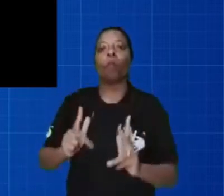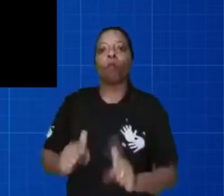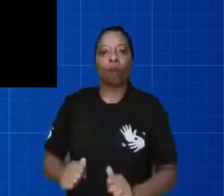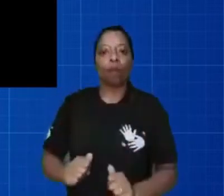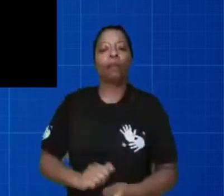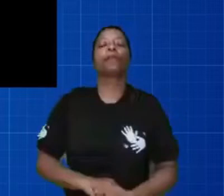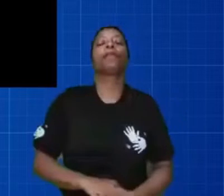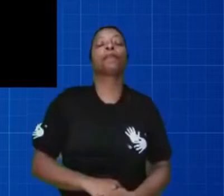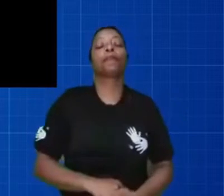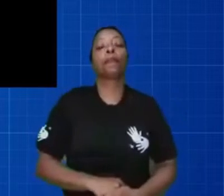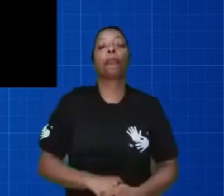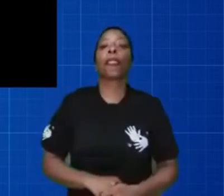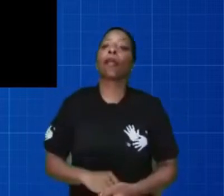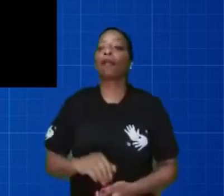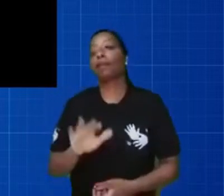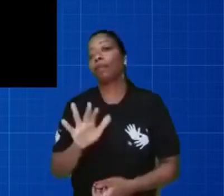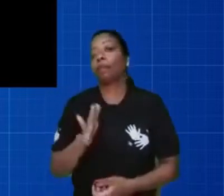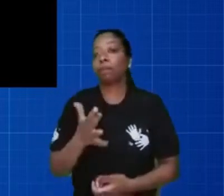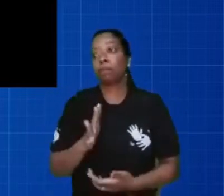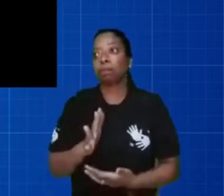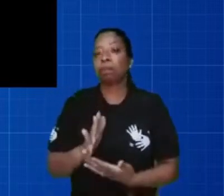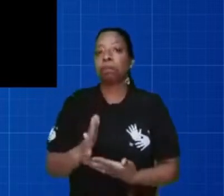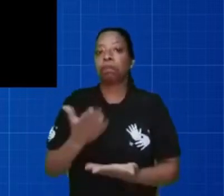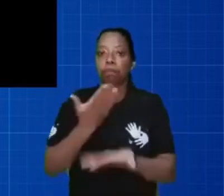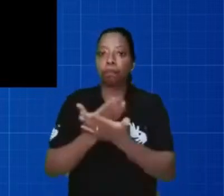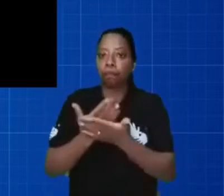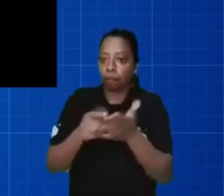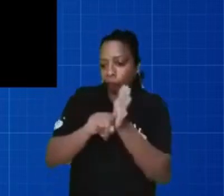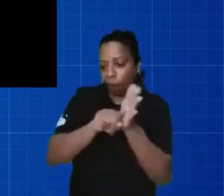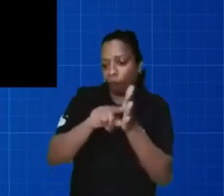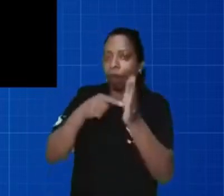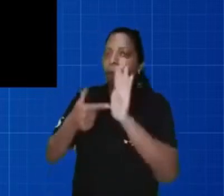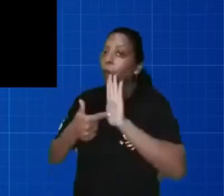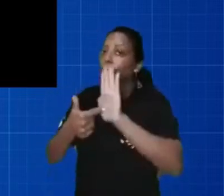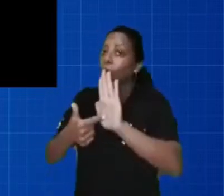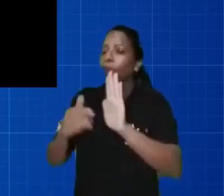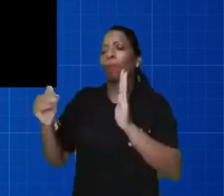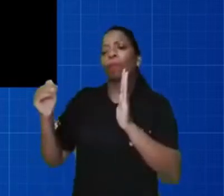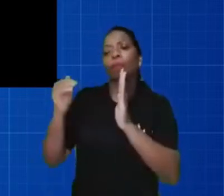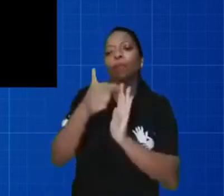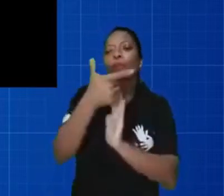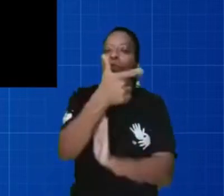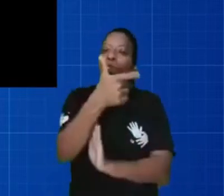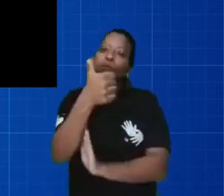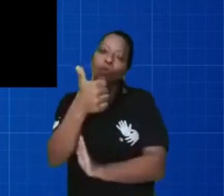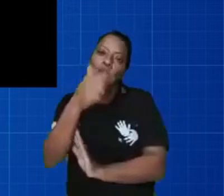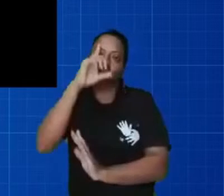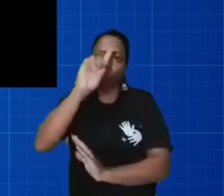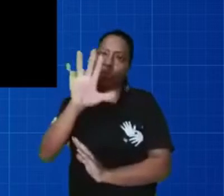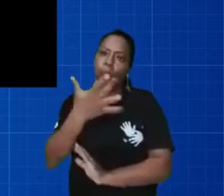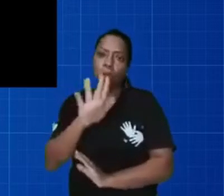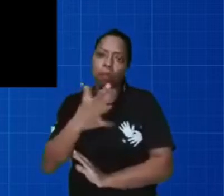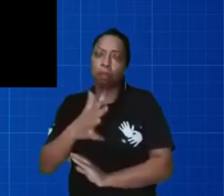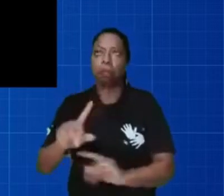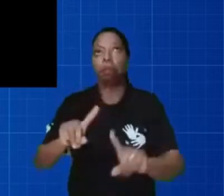que pode chegar a 21 dias, mas a média, né, atual que nós temos visto é de 16, 17 dias, o máximo que tem